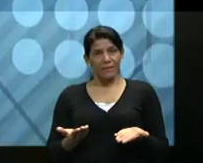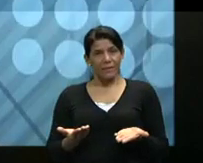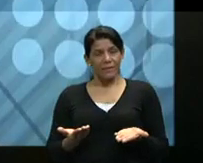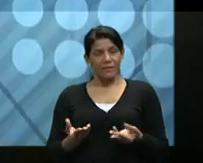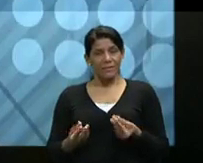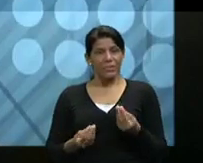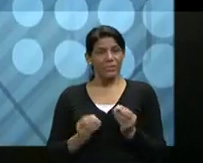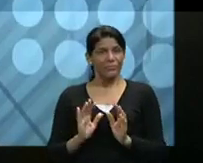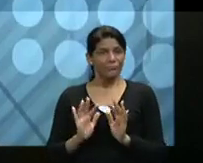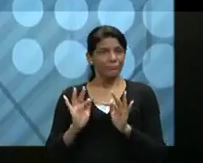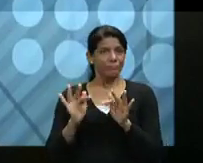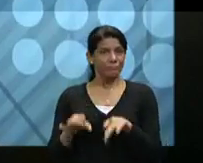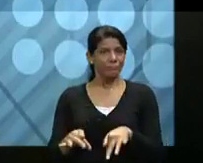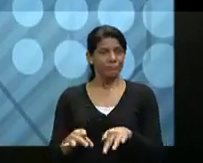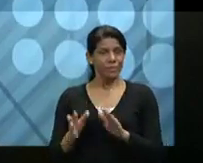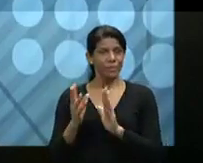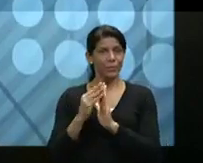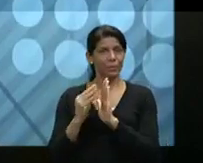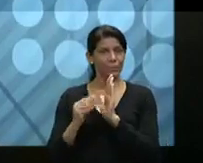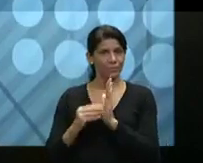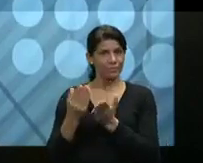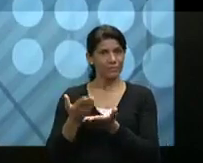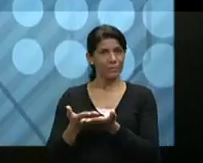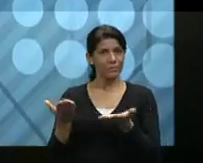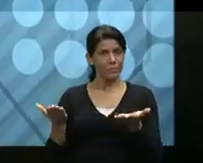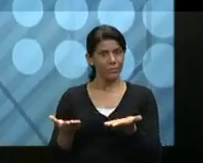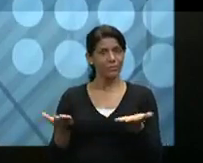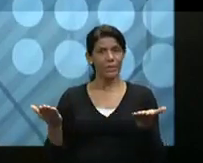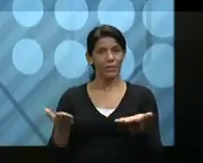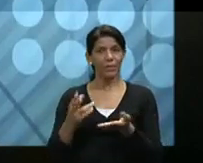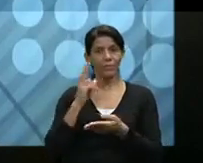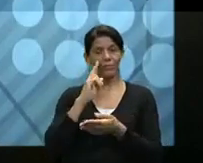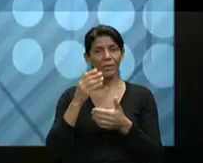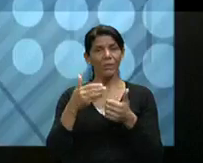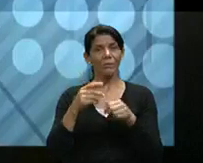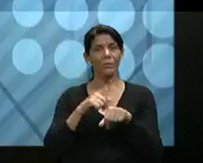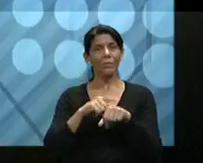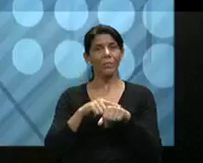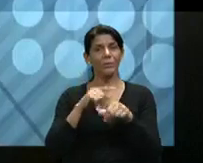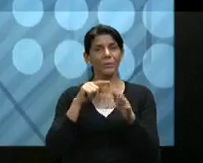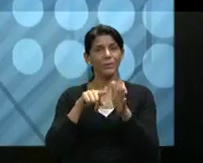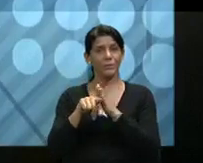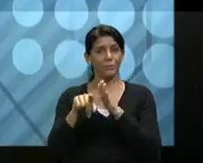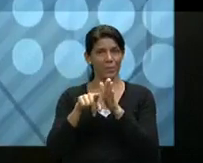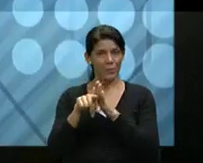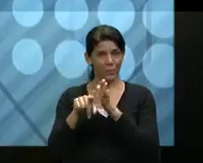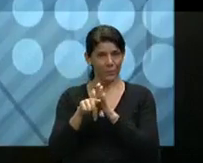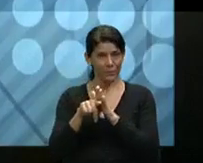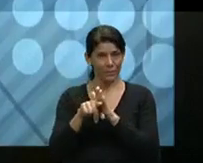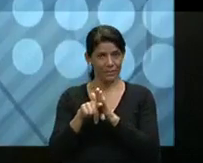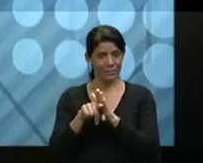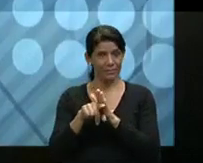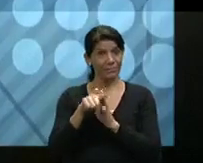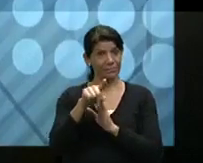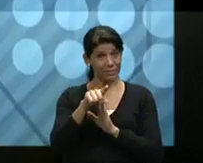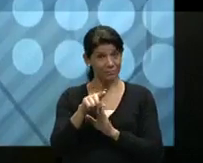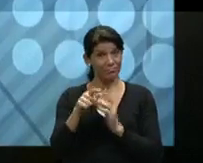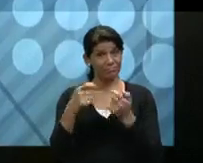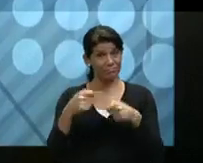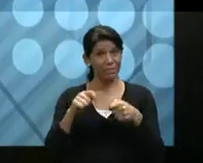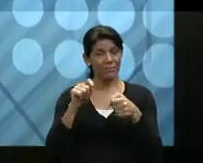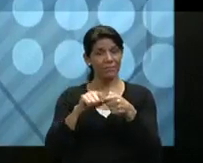né, encerra os conteúdos da aula de hoje. Agora nós vamos abrir para o momento de perguntas, então estimulo vocês